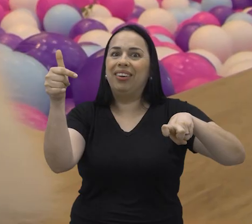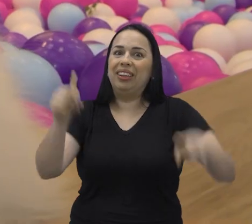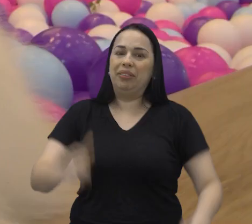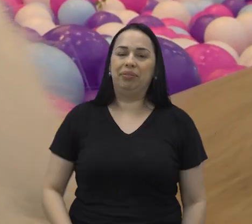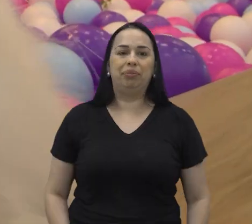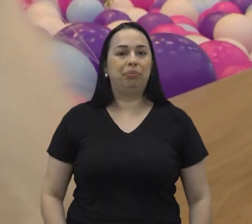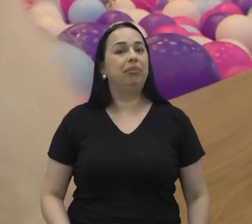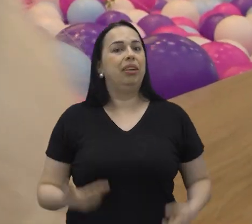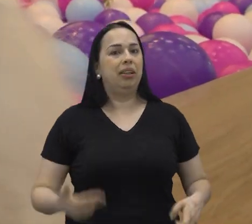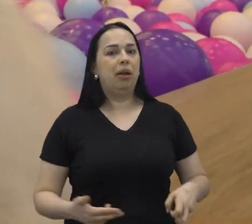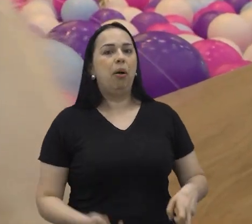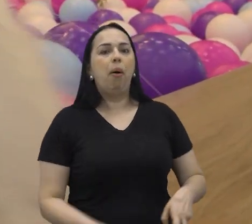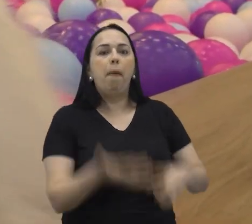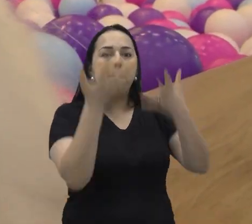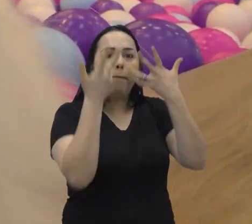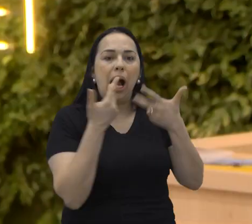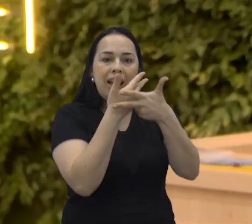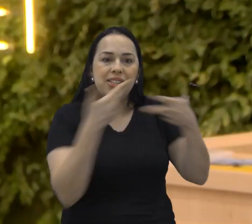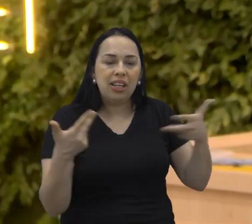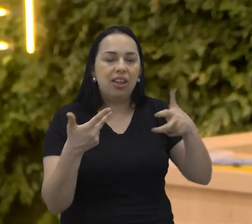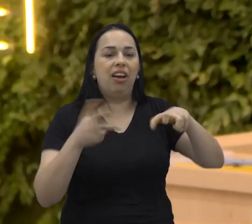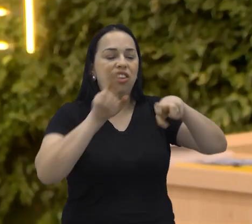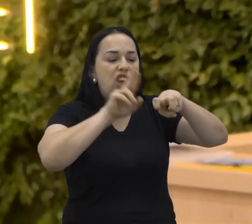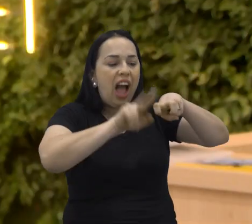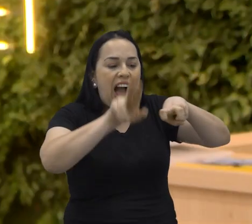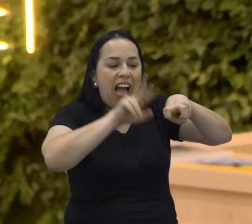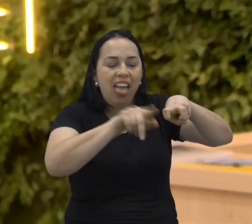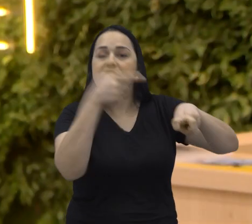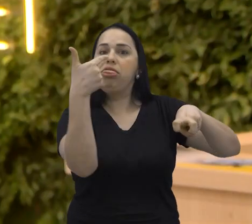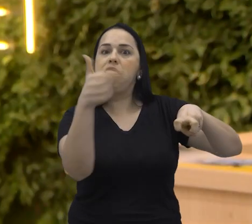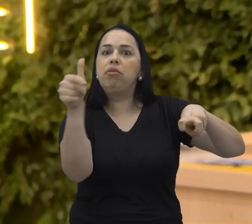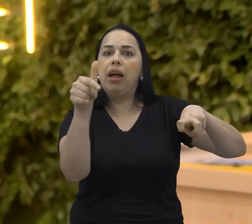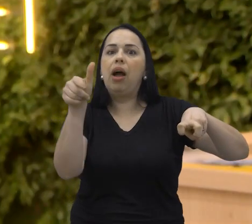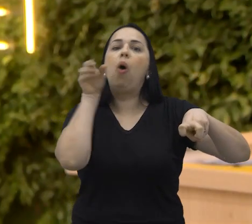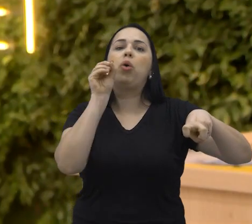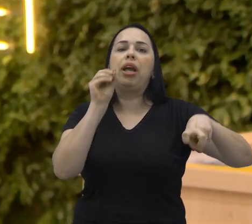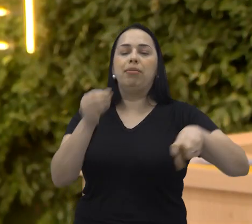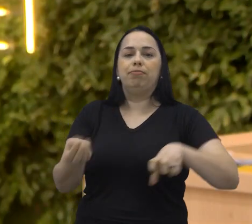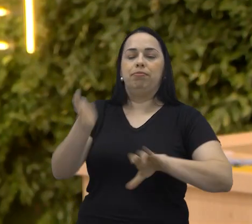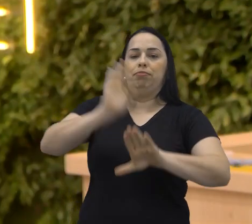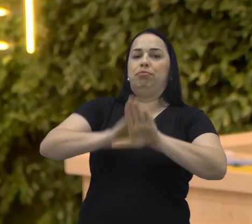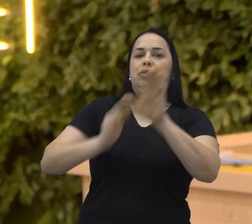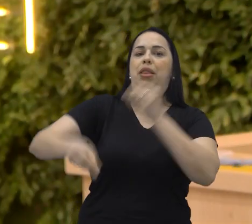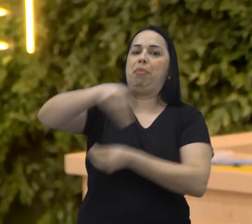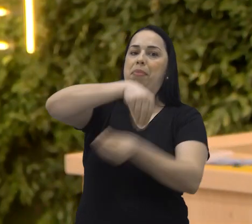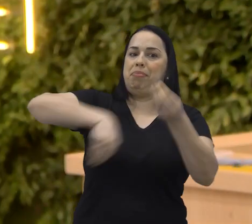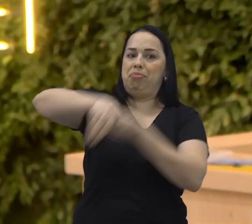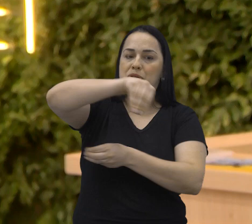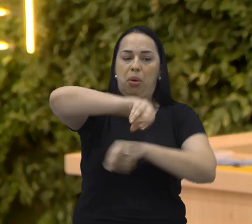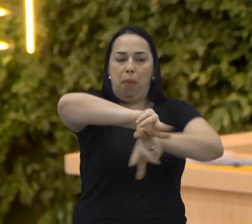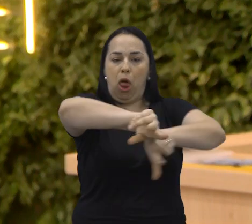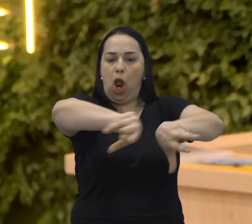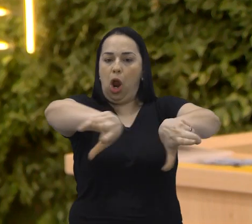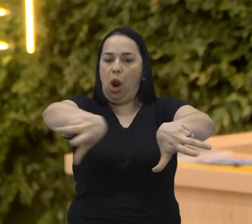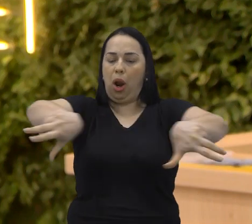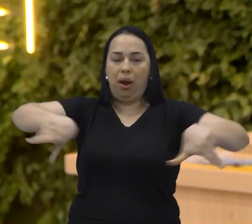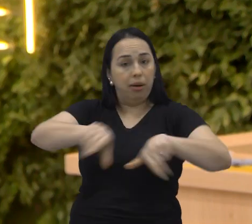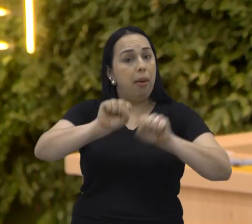vira-latas, ou melhor, sem raça definida. Um pet sem raça definida é a mistura de várias raças que